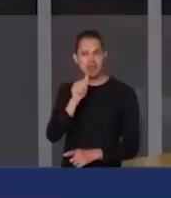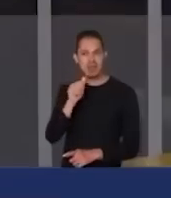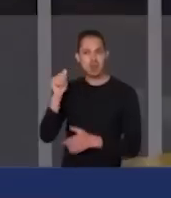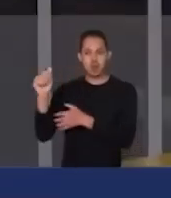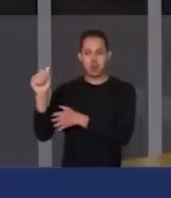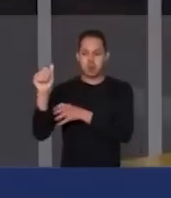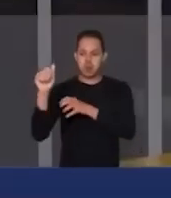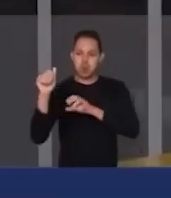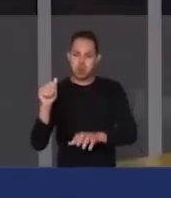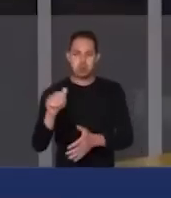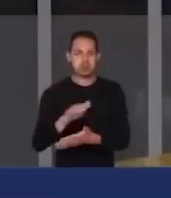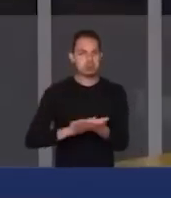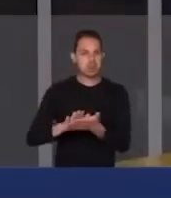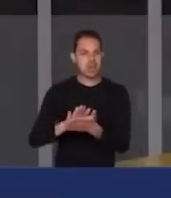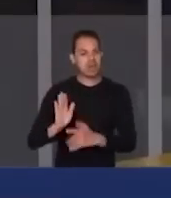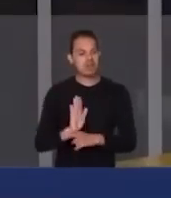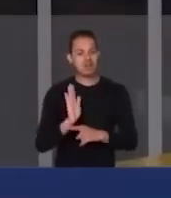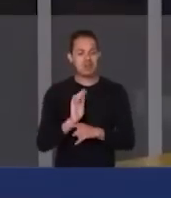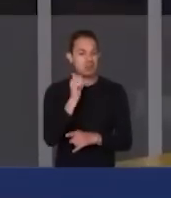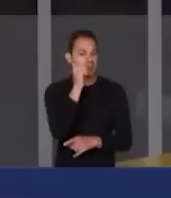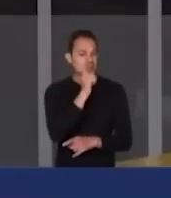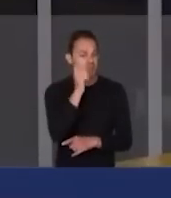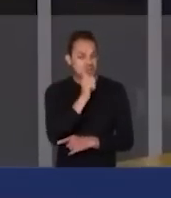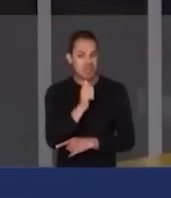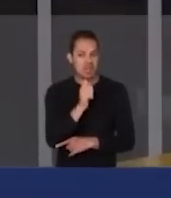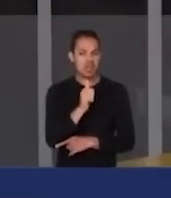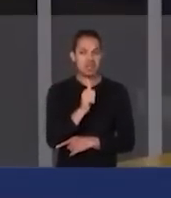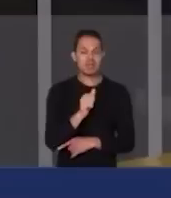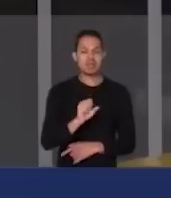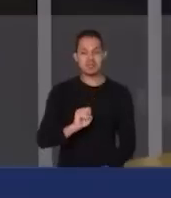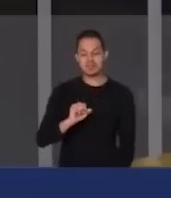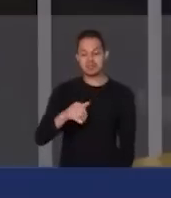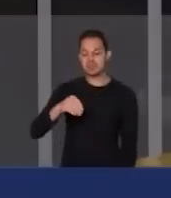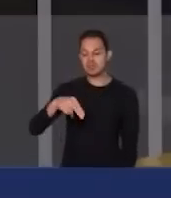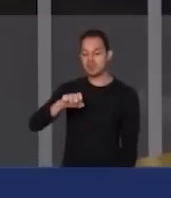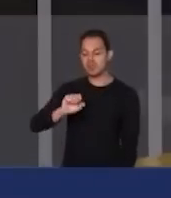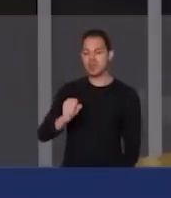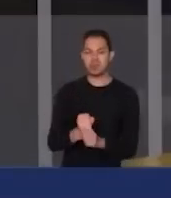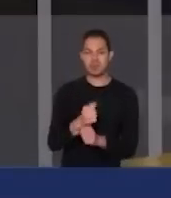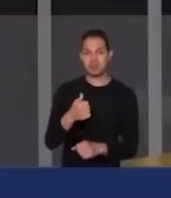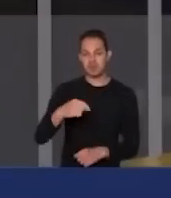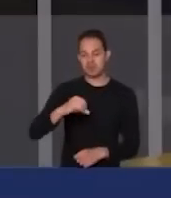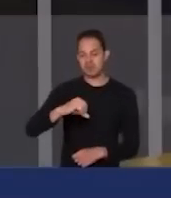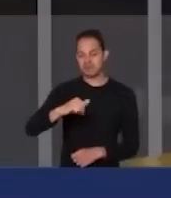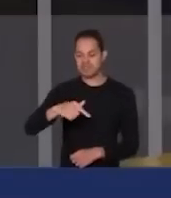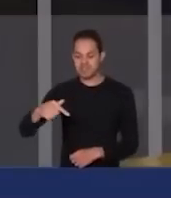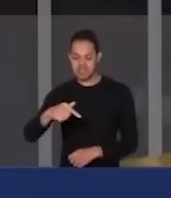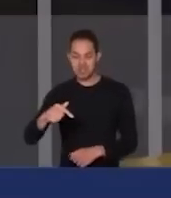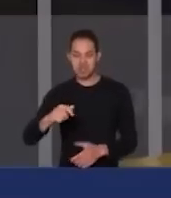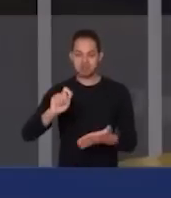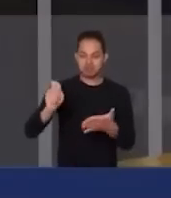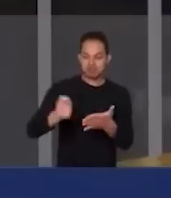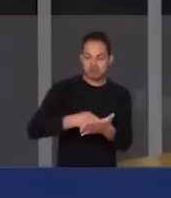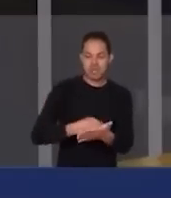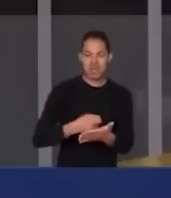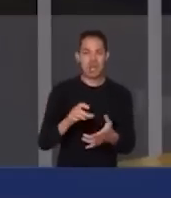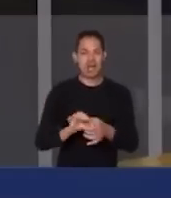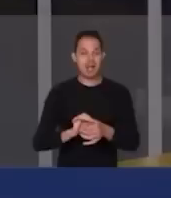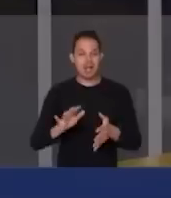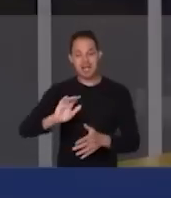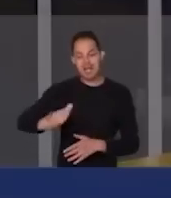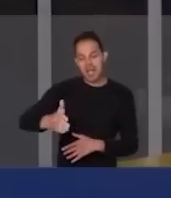inafiançável. Então, nós não podemos tolerar que pessoas ou parlamentares usem ou tentem usar a imunidade parlamentar para